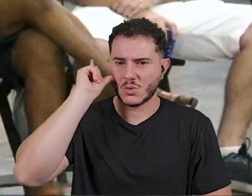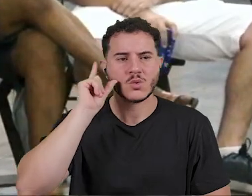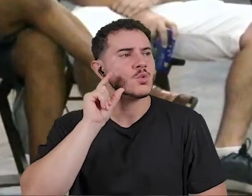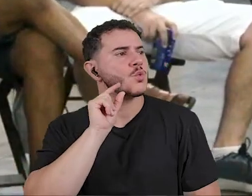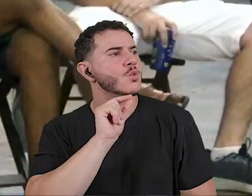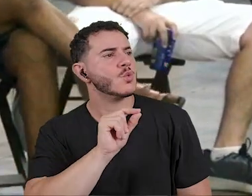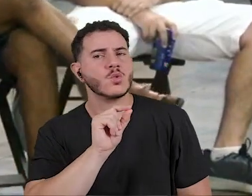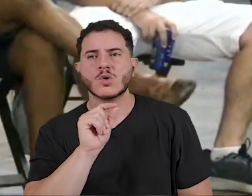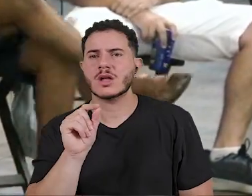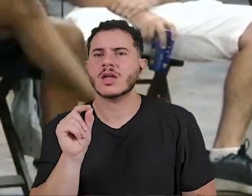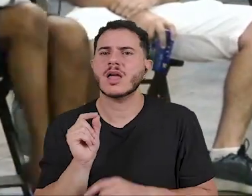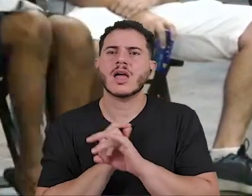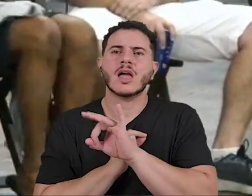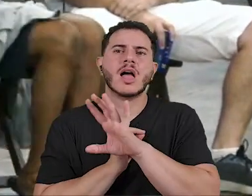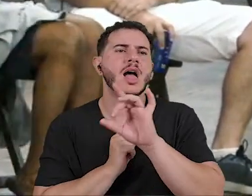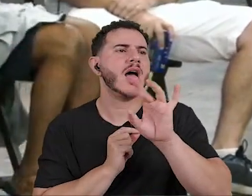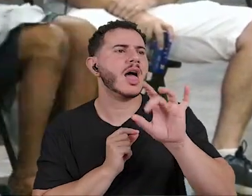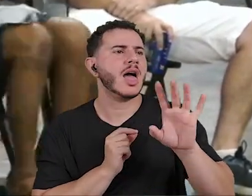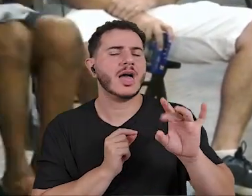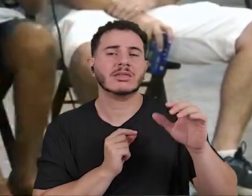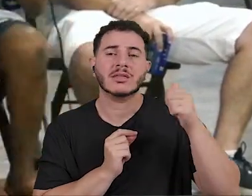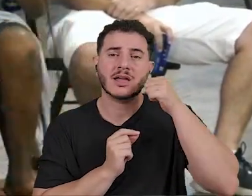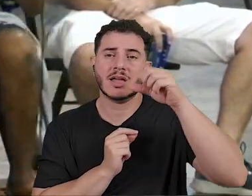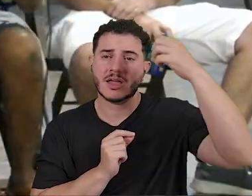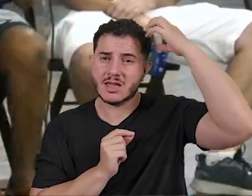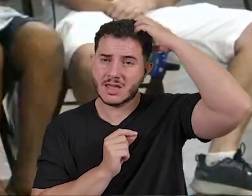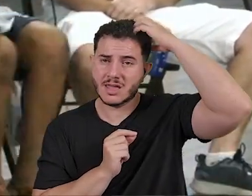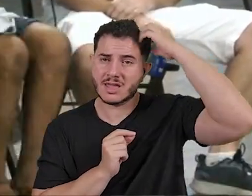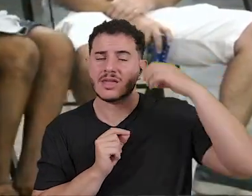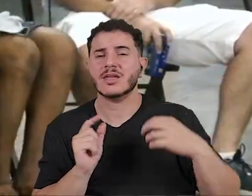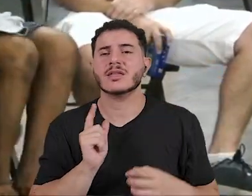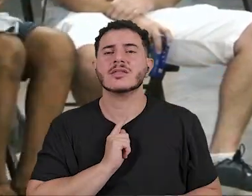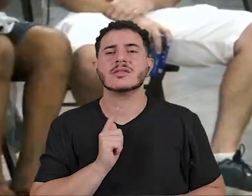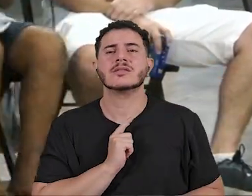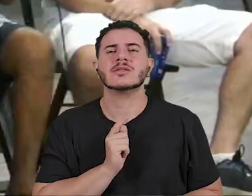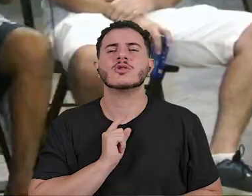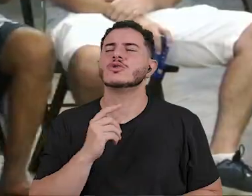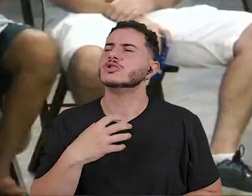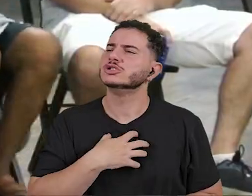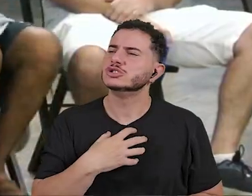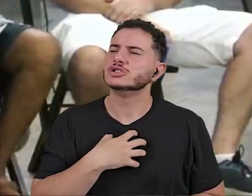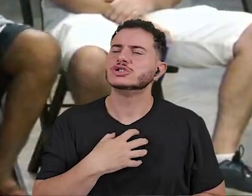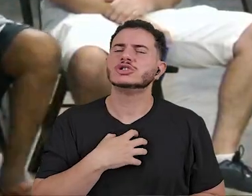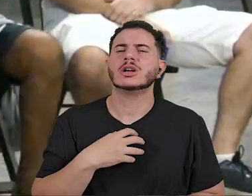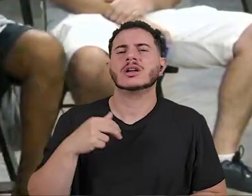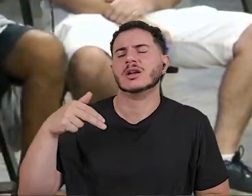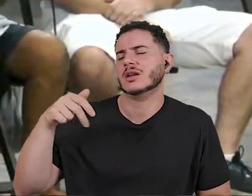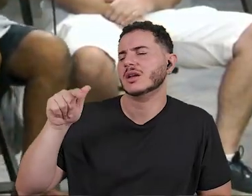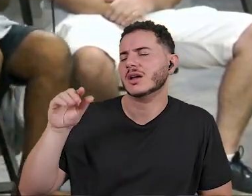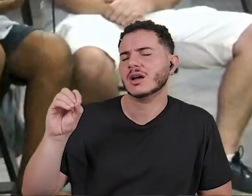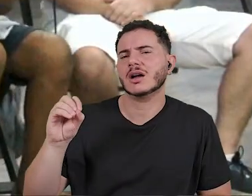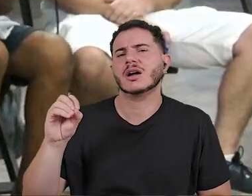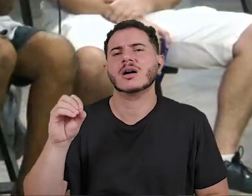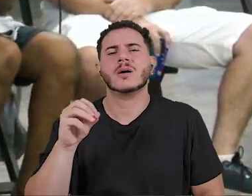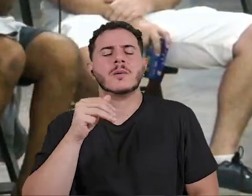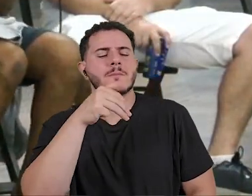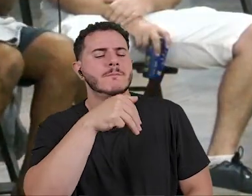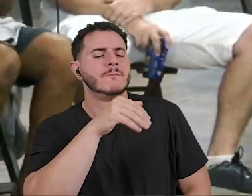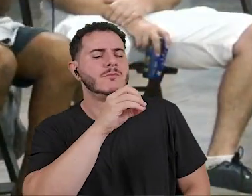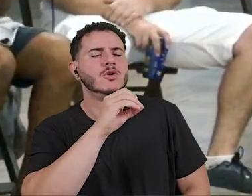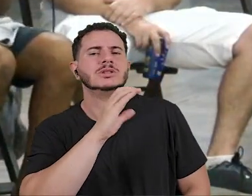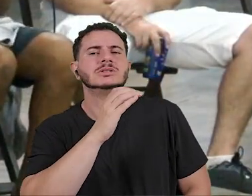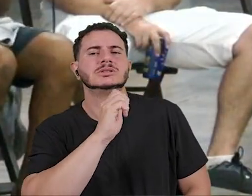tradição, Queto, Jeje, Nagô, Moçambique, então ela traz a nação dela em cima